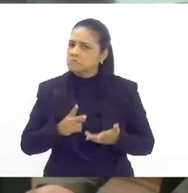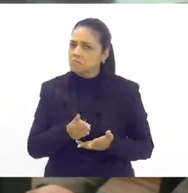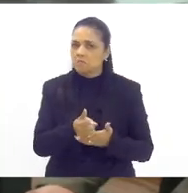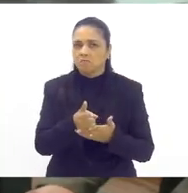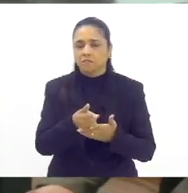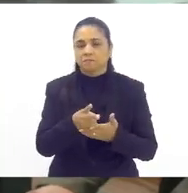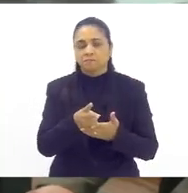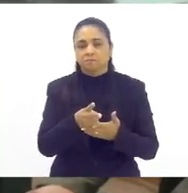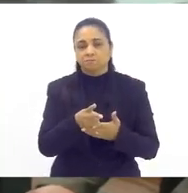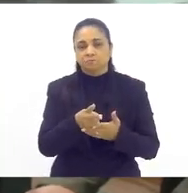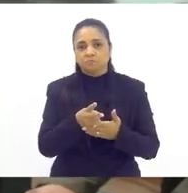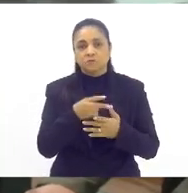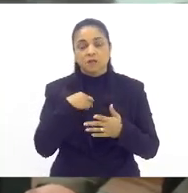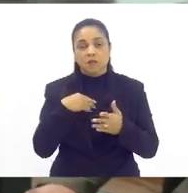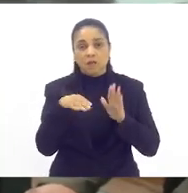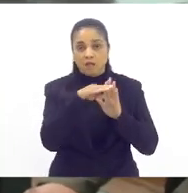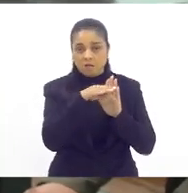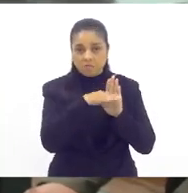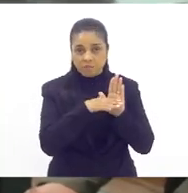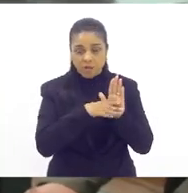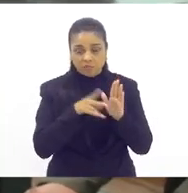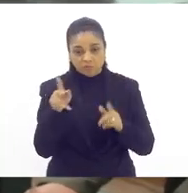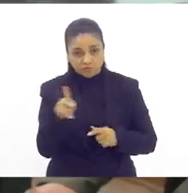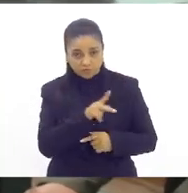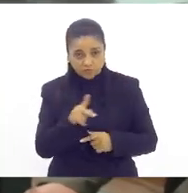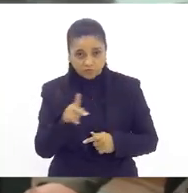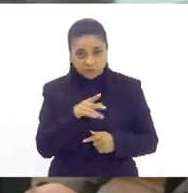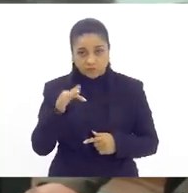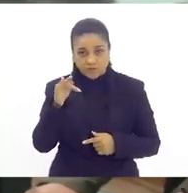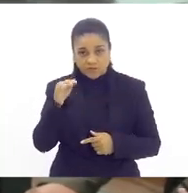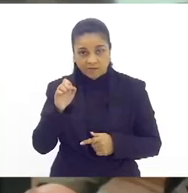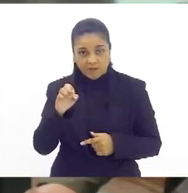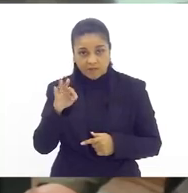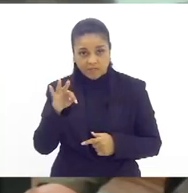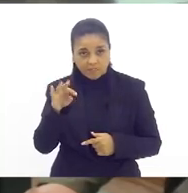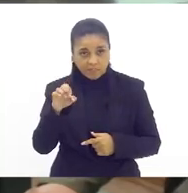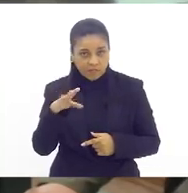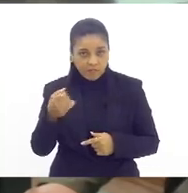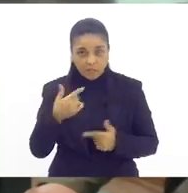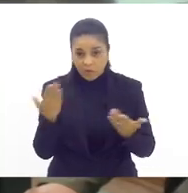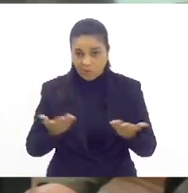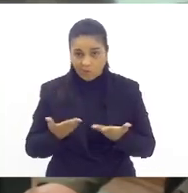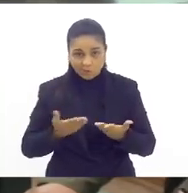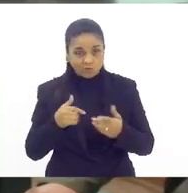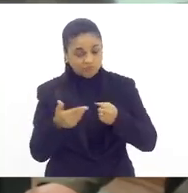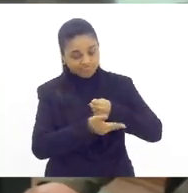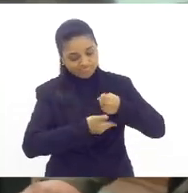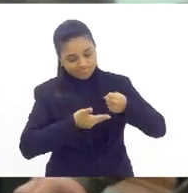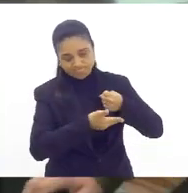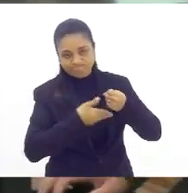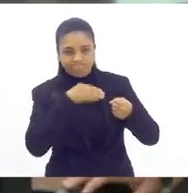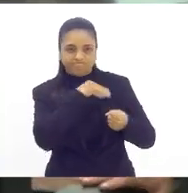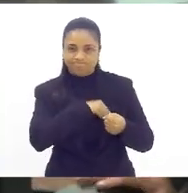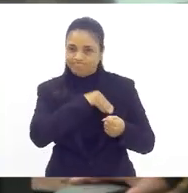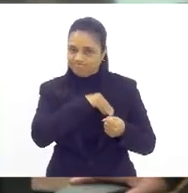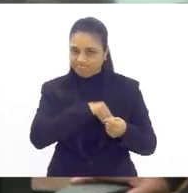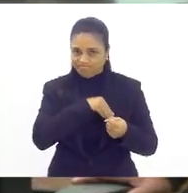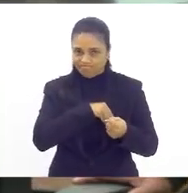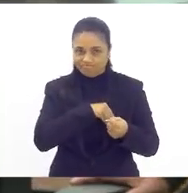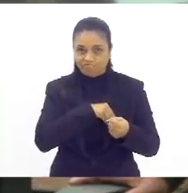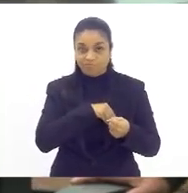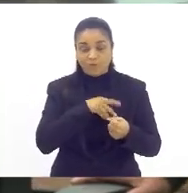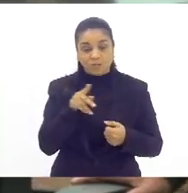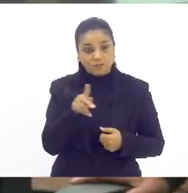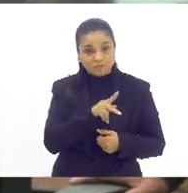nós entendemos que a pauta dos docentes na FAETEC hoje em dia não tem outra no seu piso Nacional de Educação no entanto os